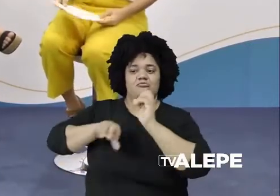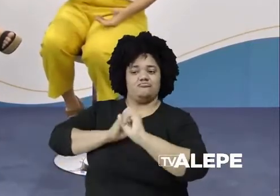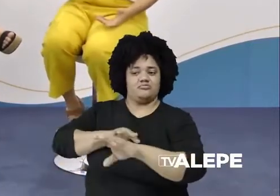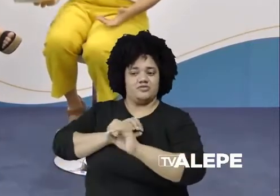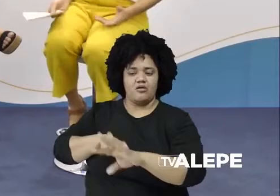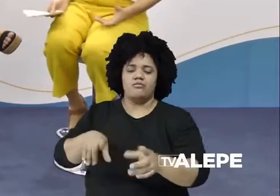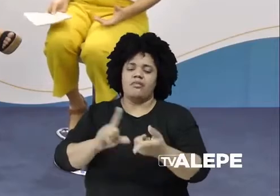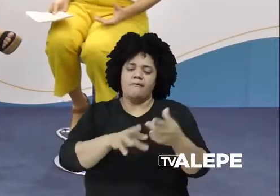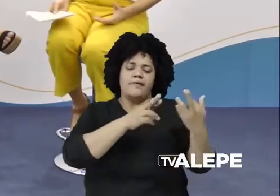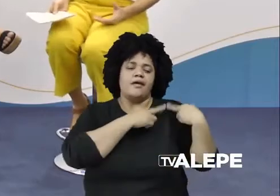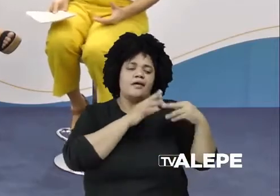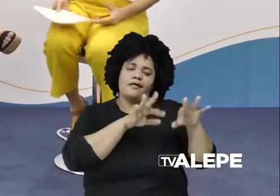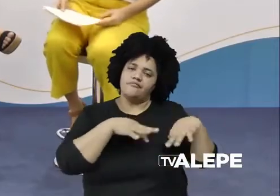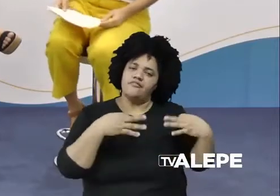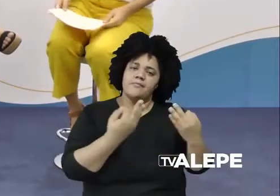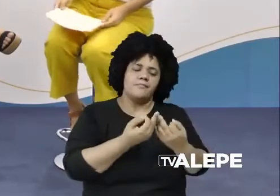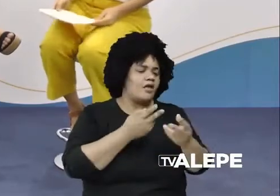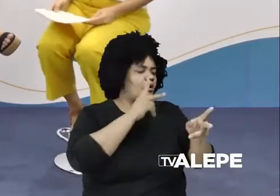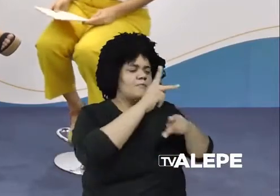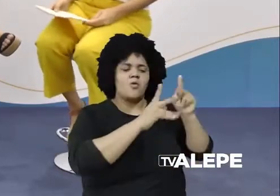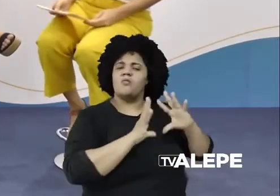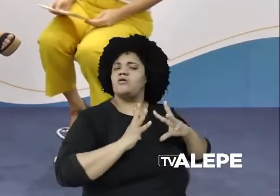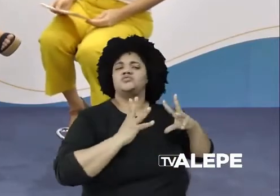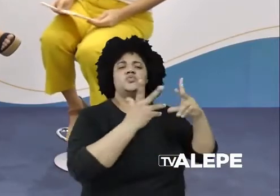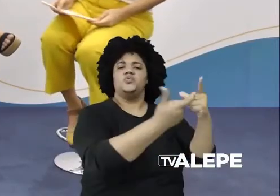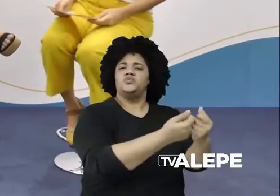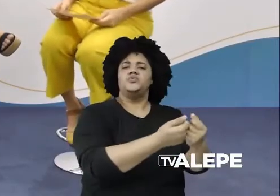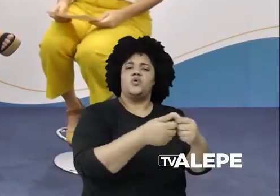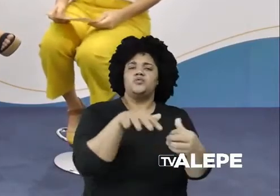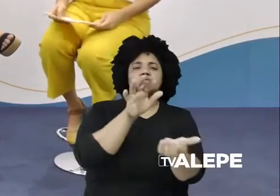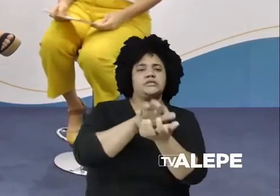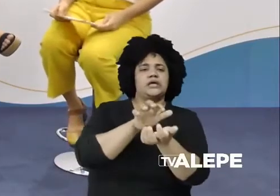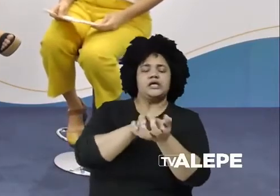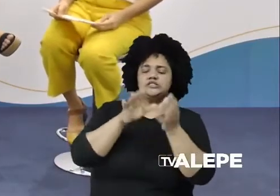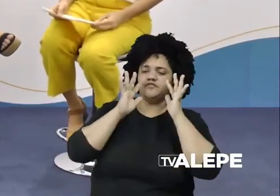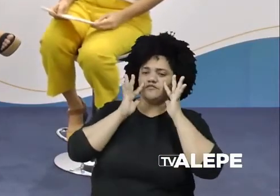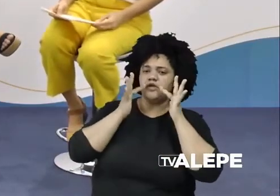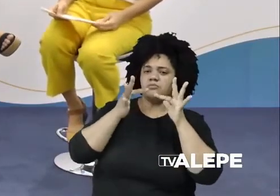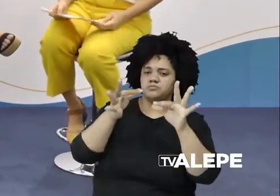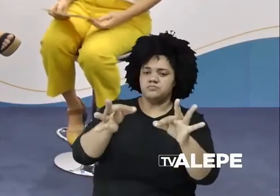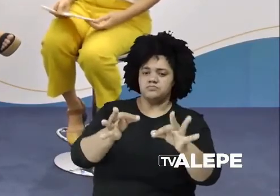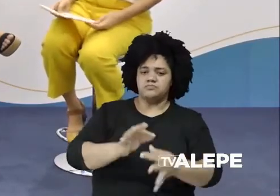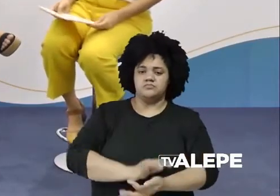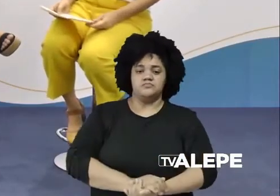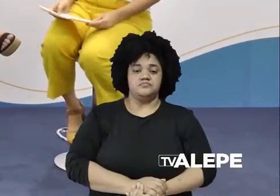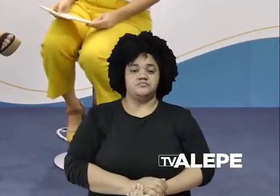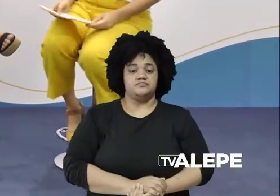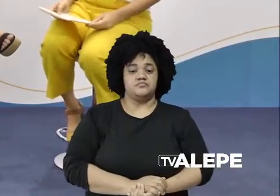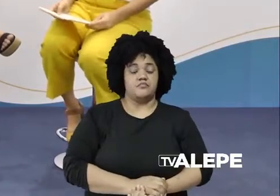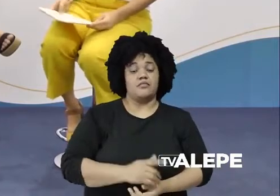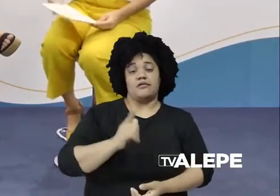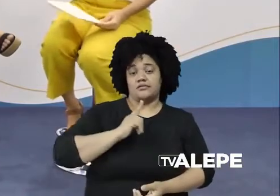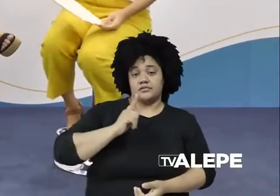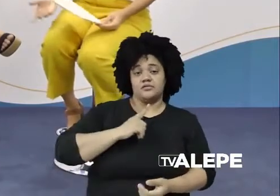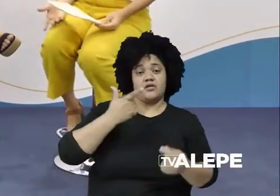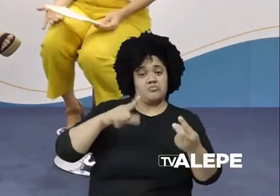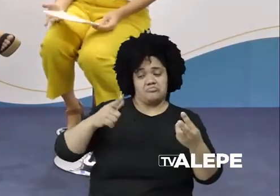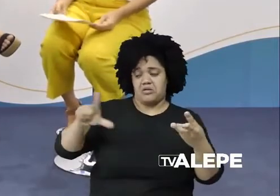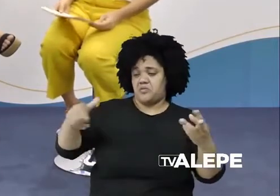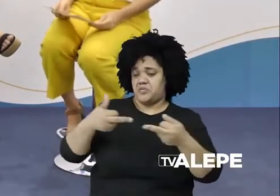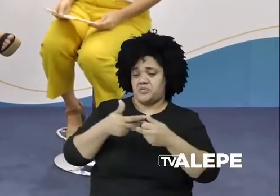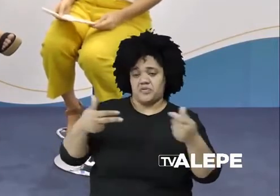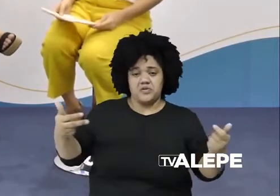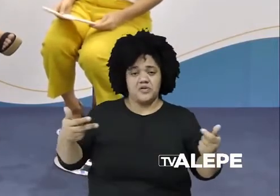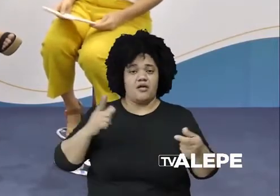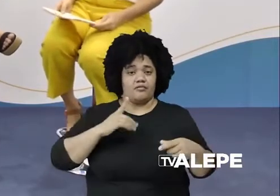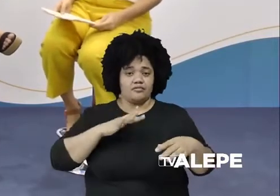responsáveis e toda a população, né, de Recife. Isso e, mesmo. Além deles, né, dessa que fala